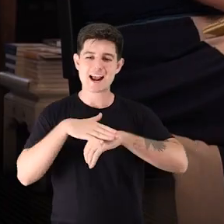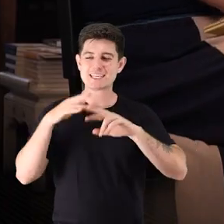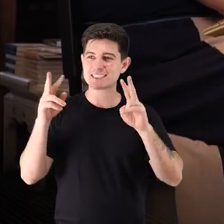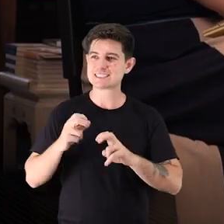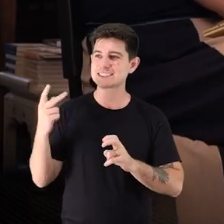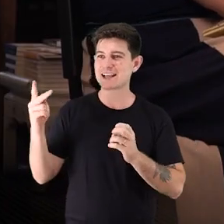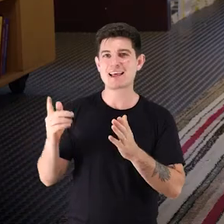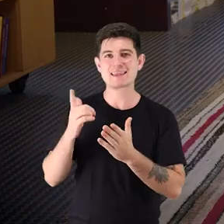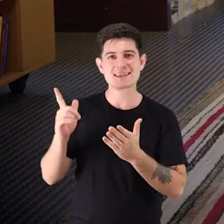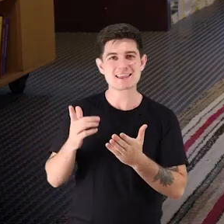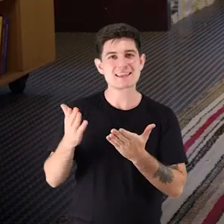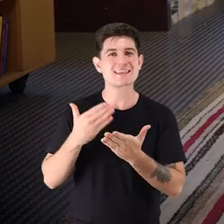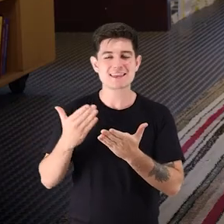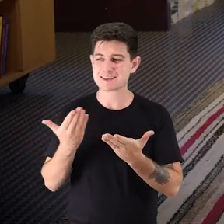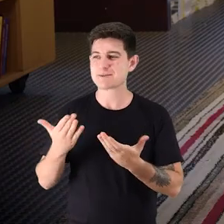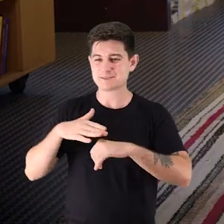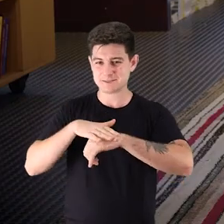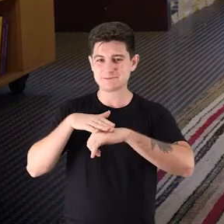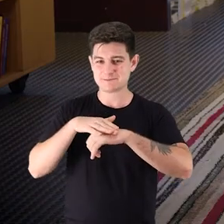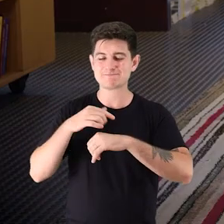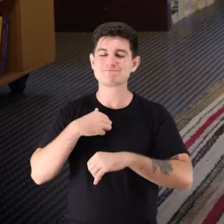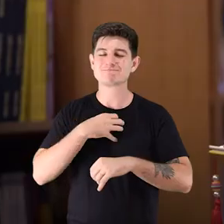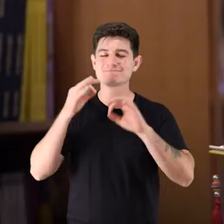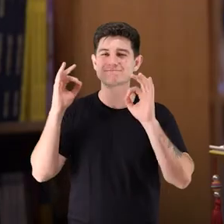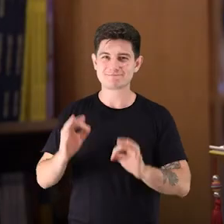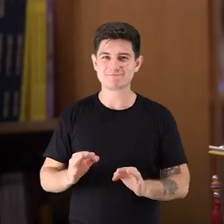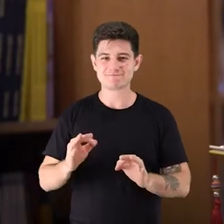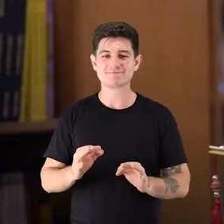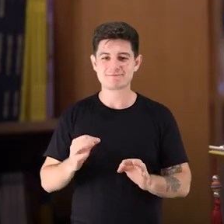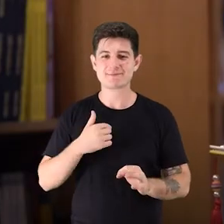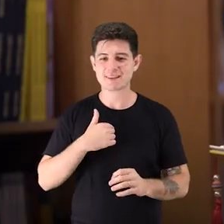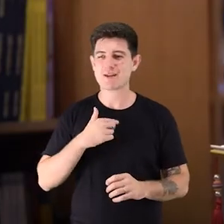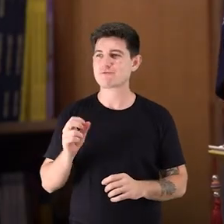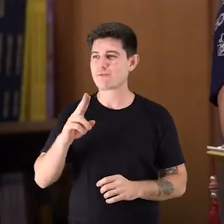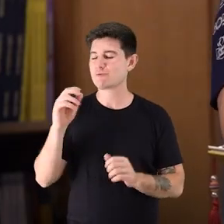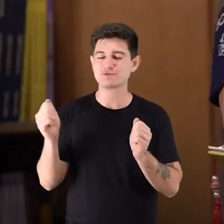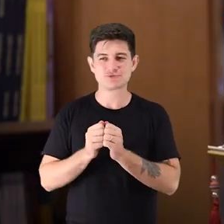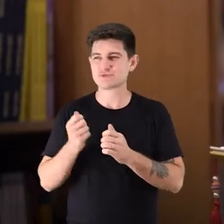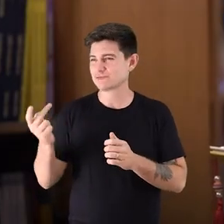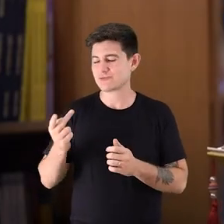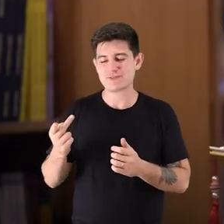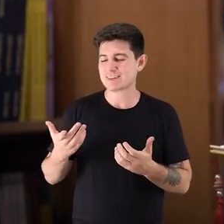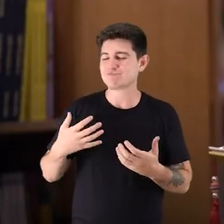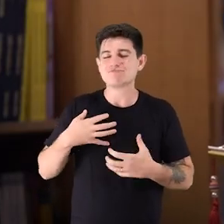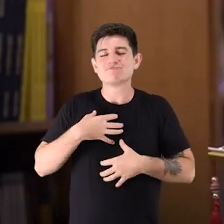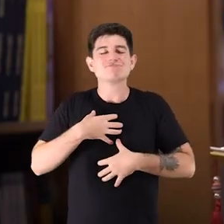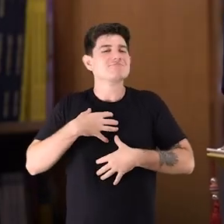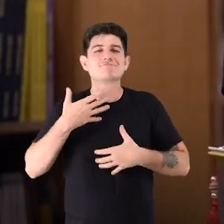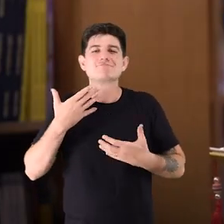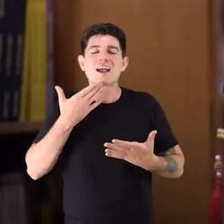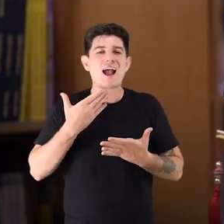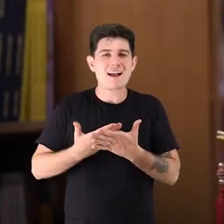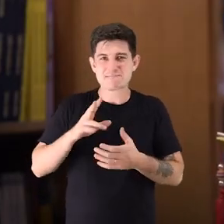deliciosa sobre essas obras que nós vamos conversar hoje, que eu tenho certeza que eu vou me encantar e que nós vamos nos encantar